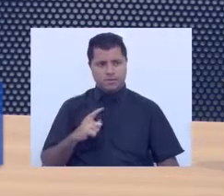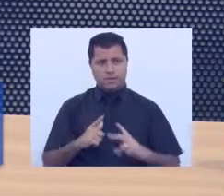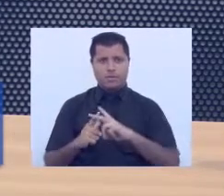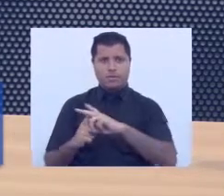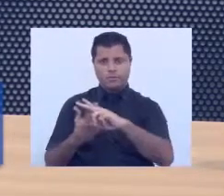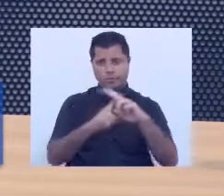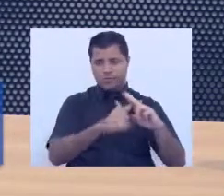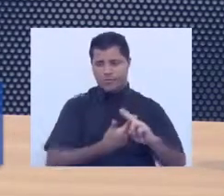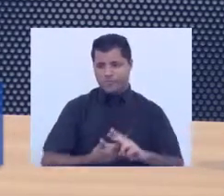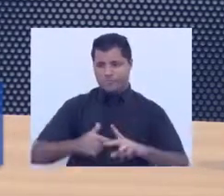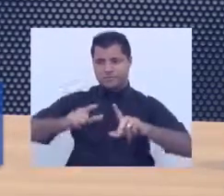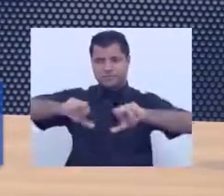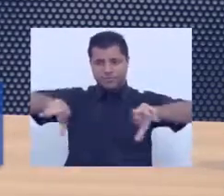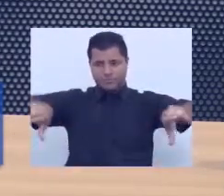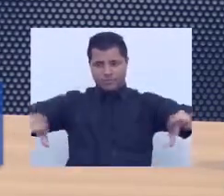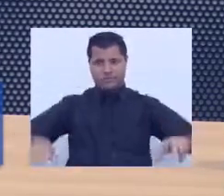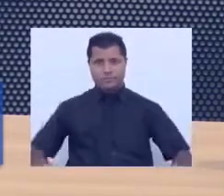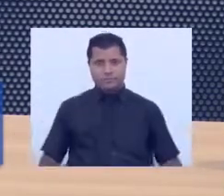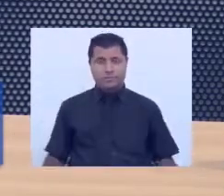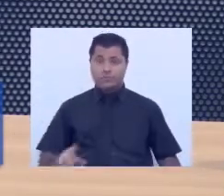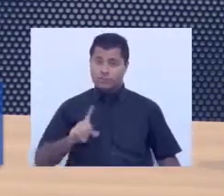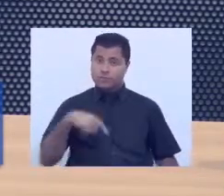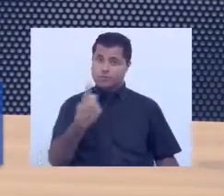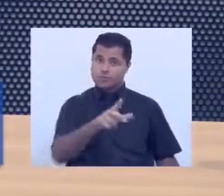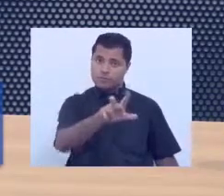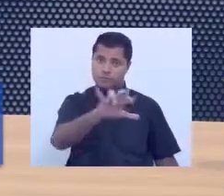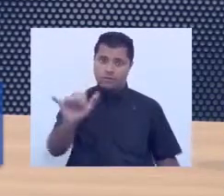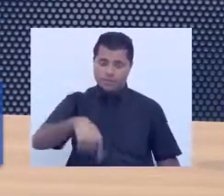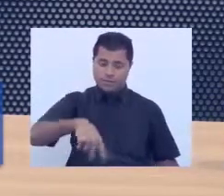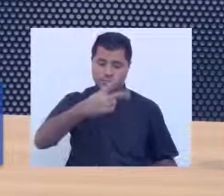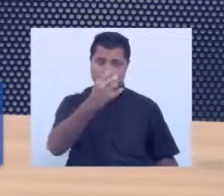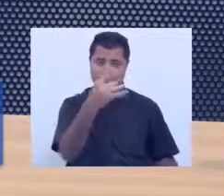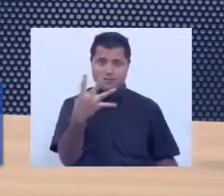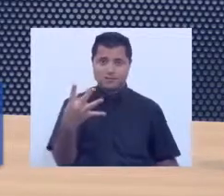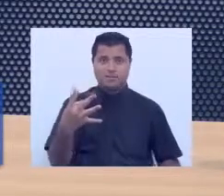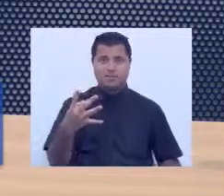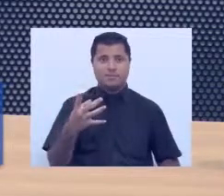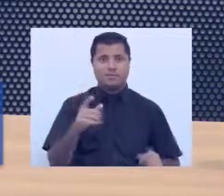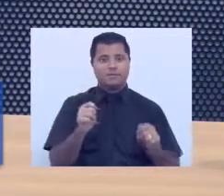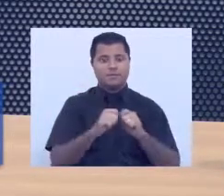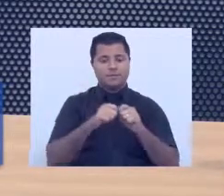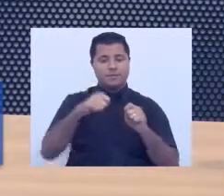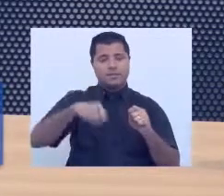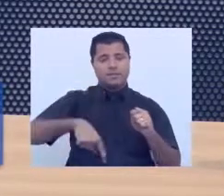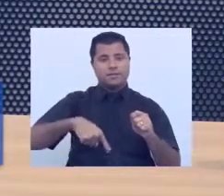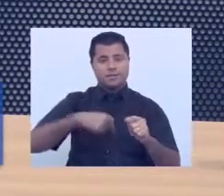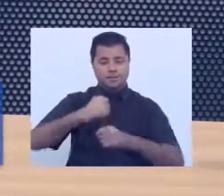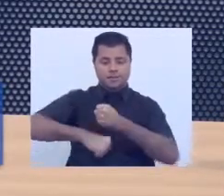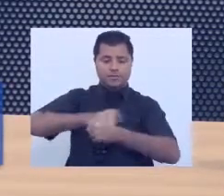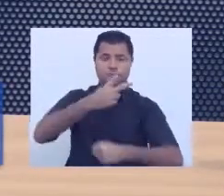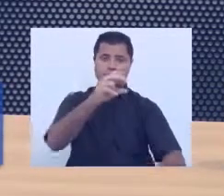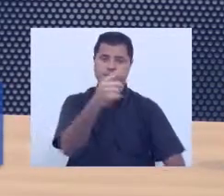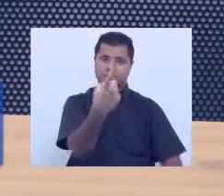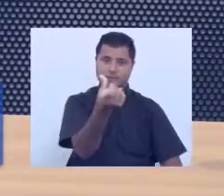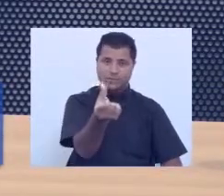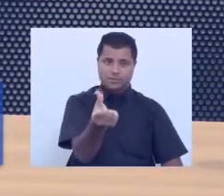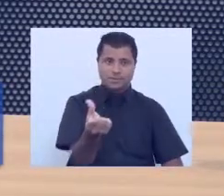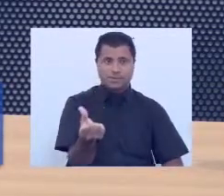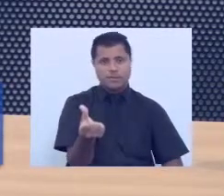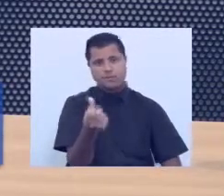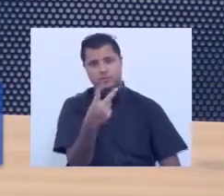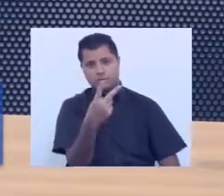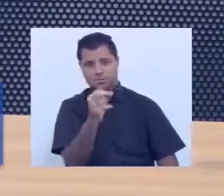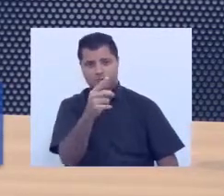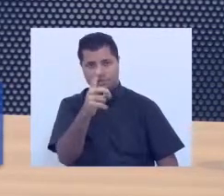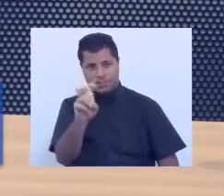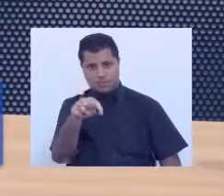nós vamos fazer também esse ano a proposta de fazer para 2016, né, 2015 para